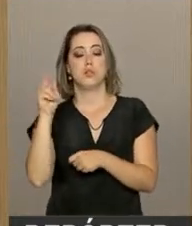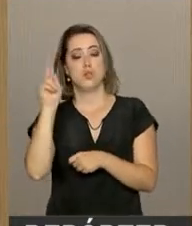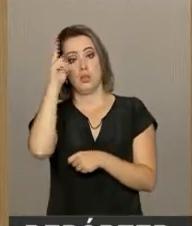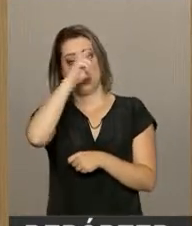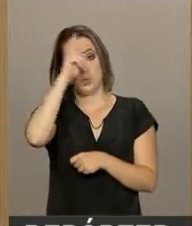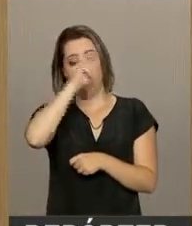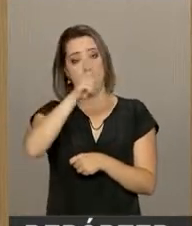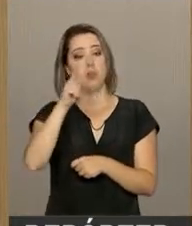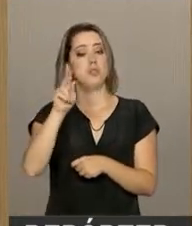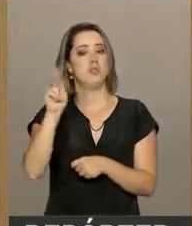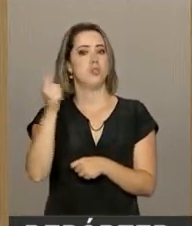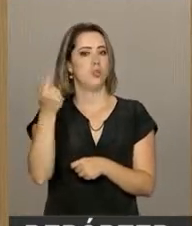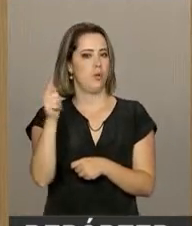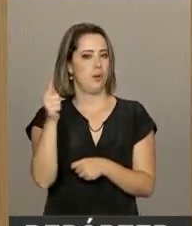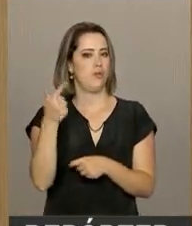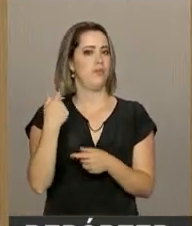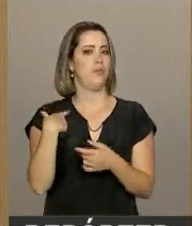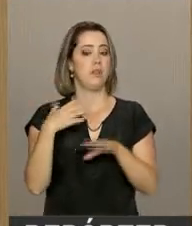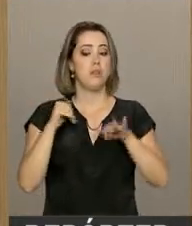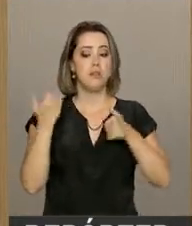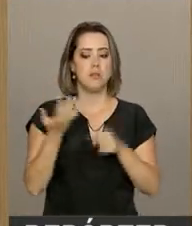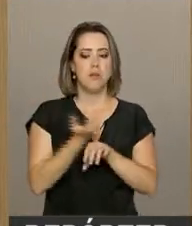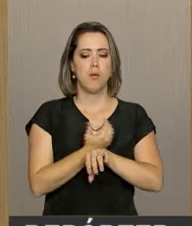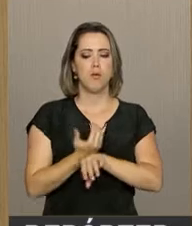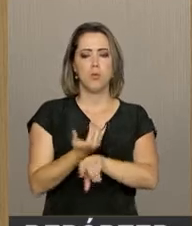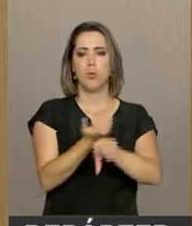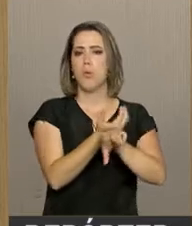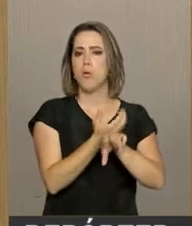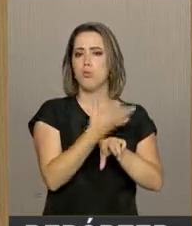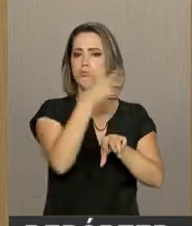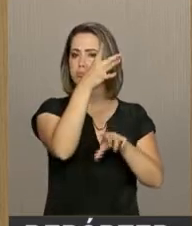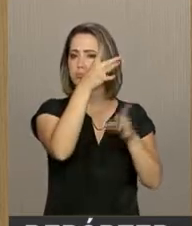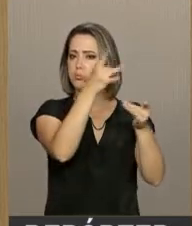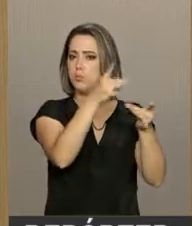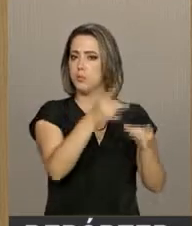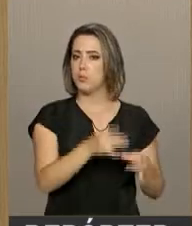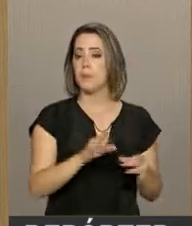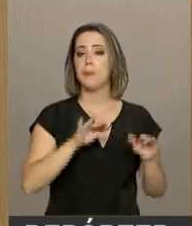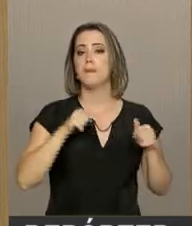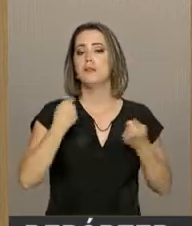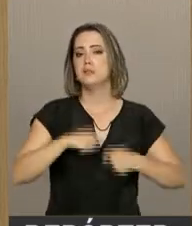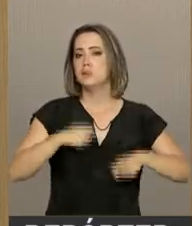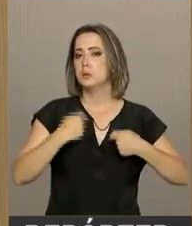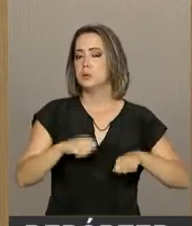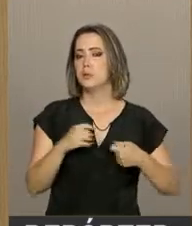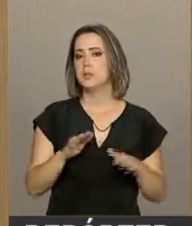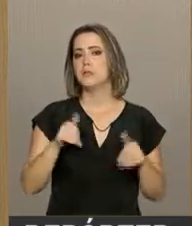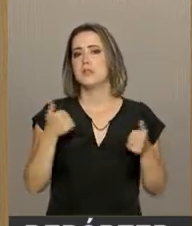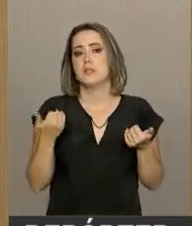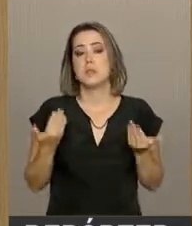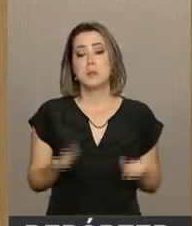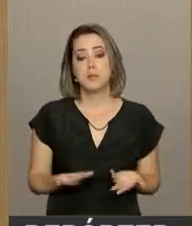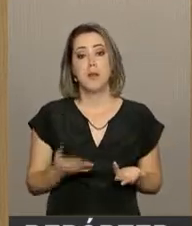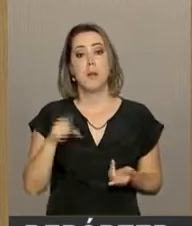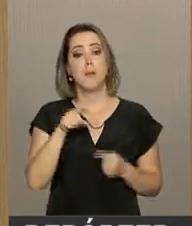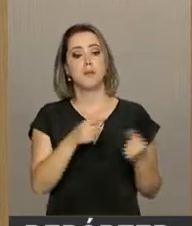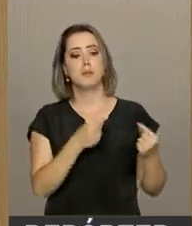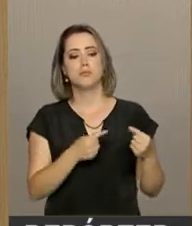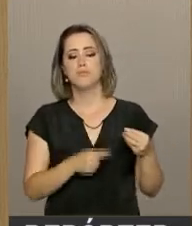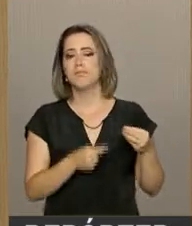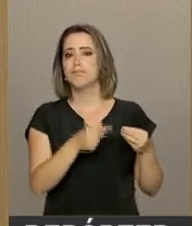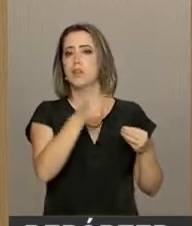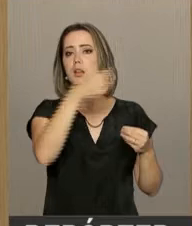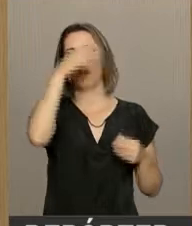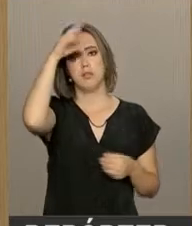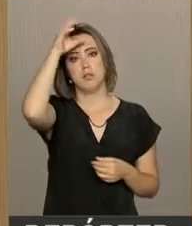Então a base vai dar essa referência de quais são as habilidades, os conteúdos que um aluno deve saber no